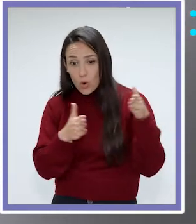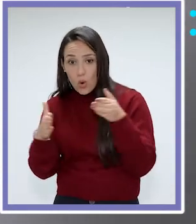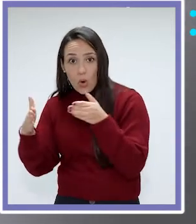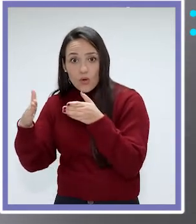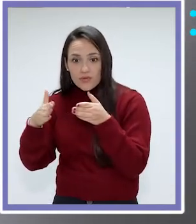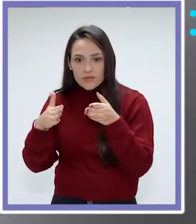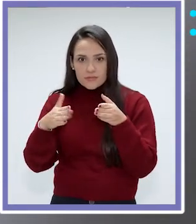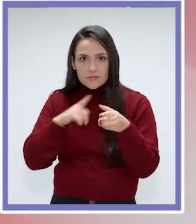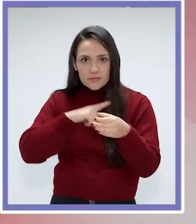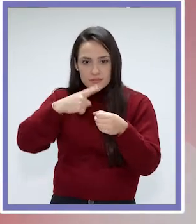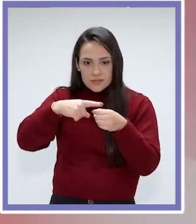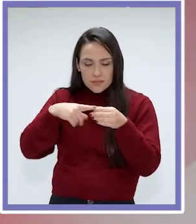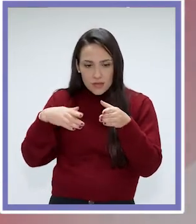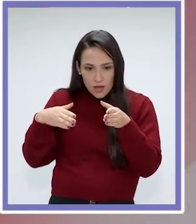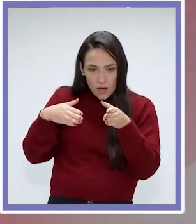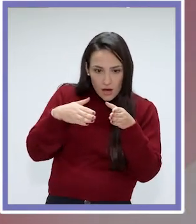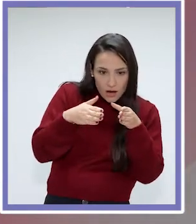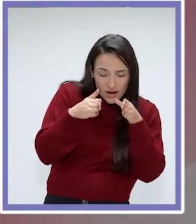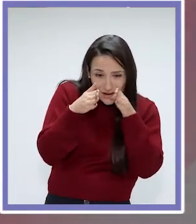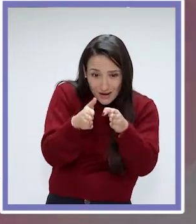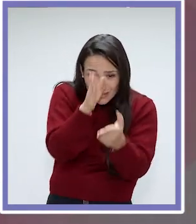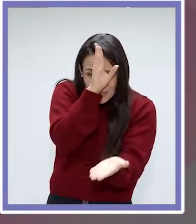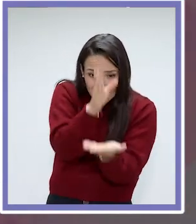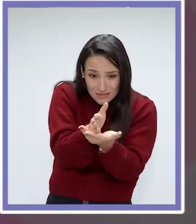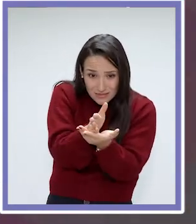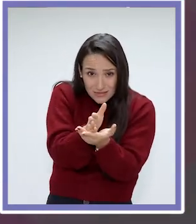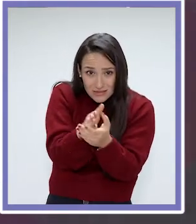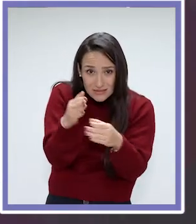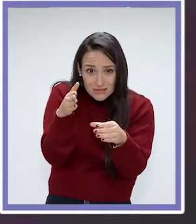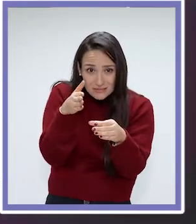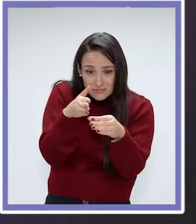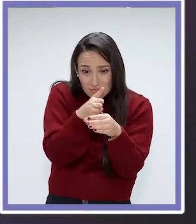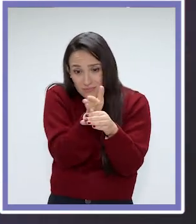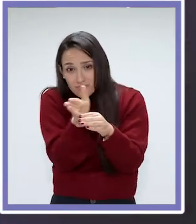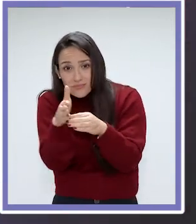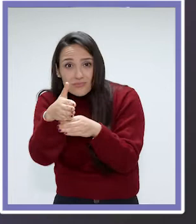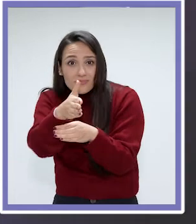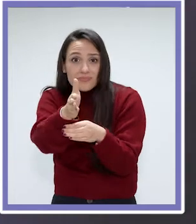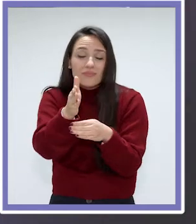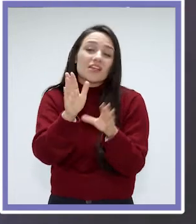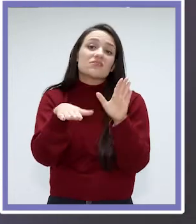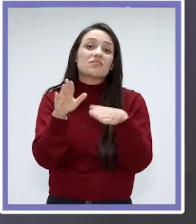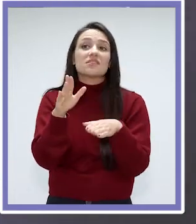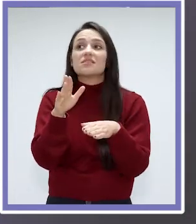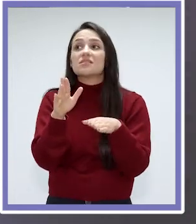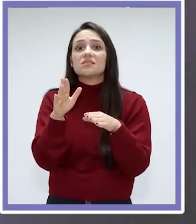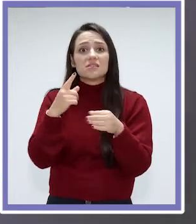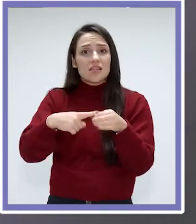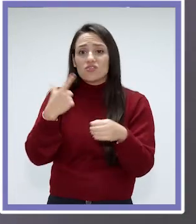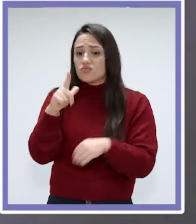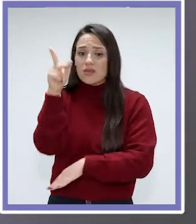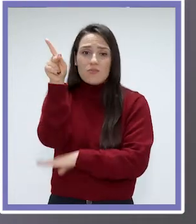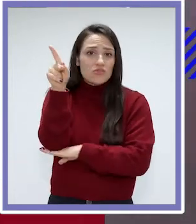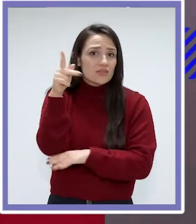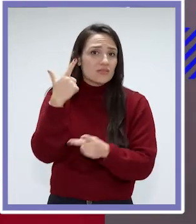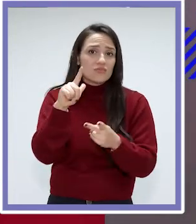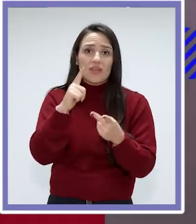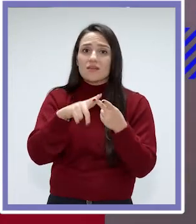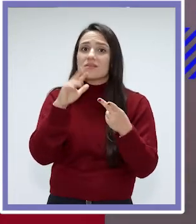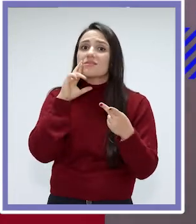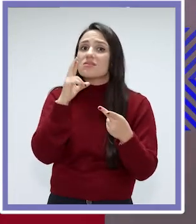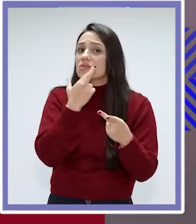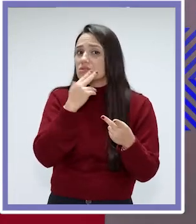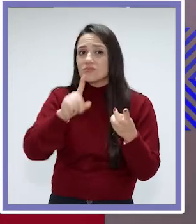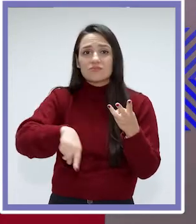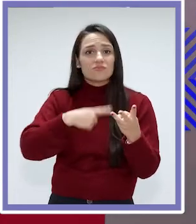na cidade, né, a gente tem, por exemplo, vários lugares que não tem postos de gasolina, que a gente não tem um restaurante, a gente não tem um